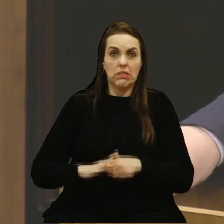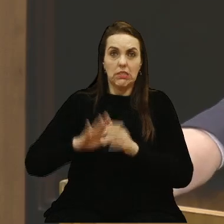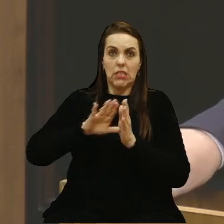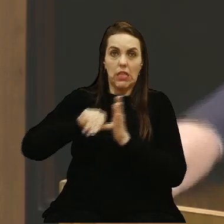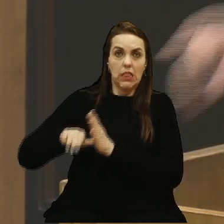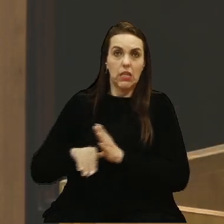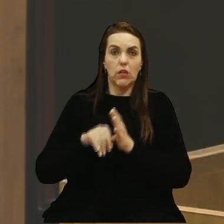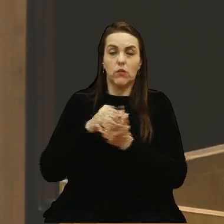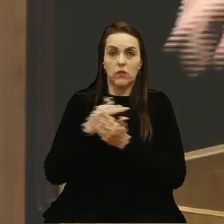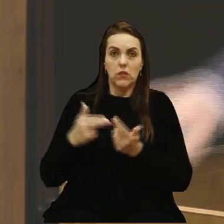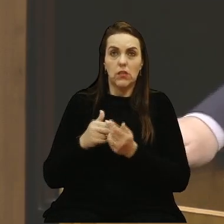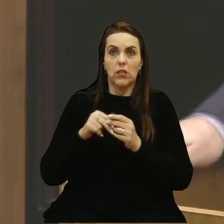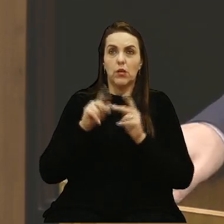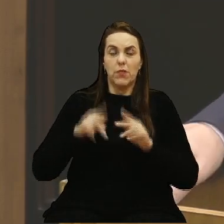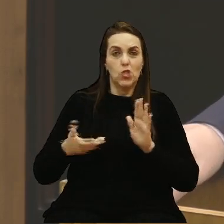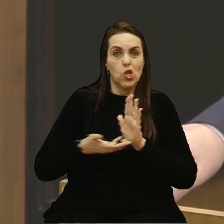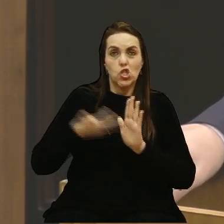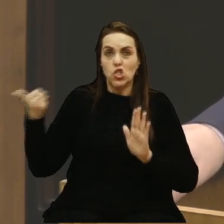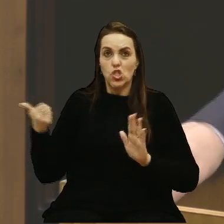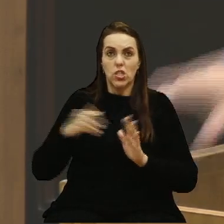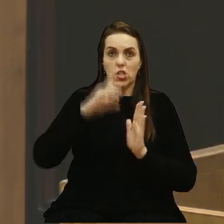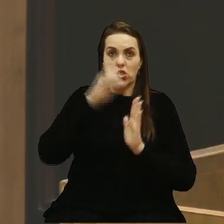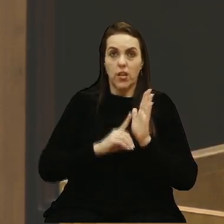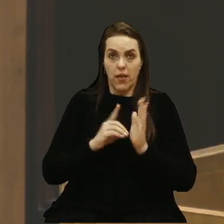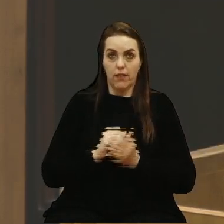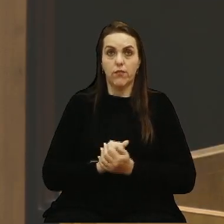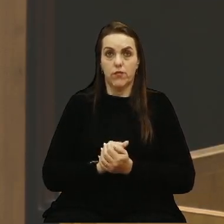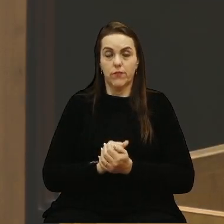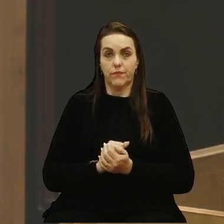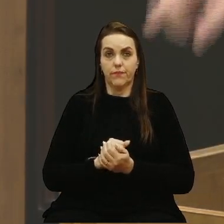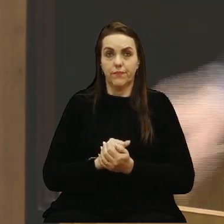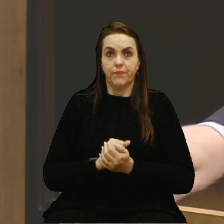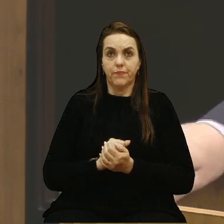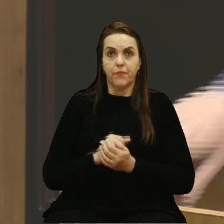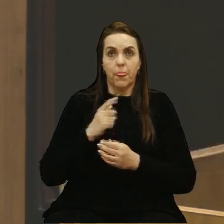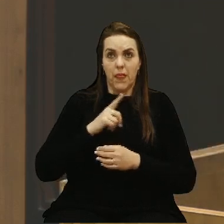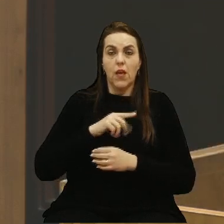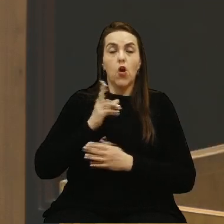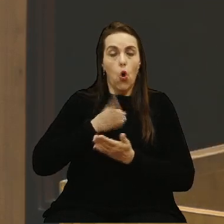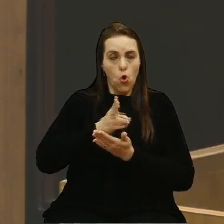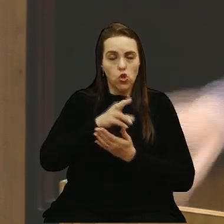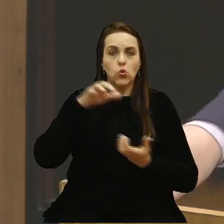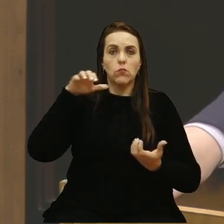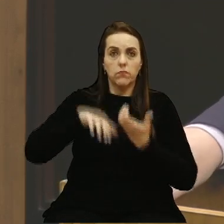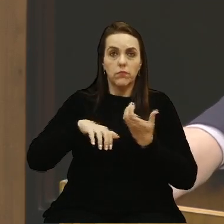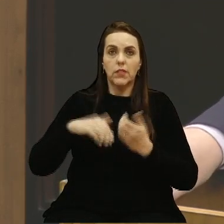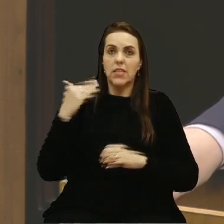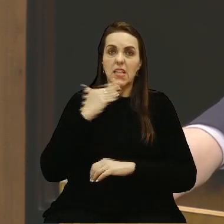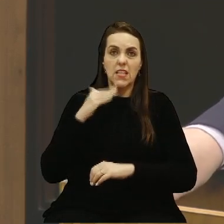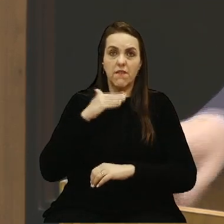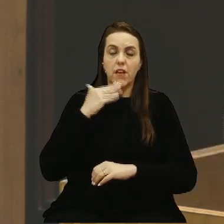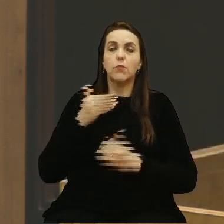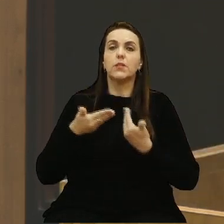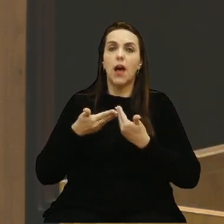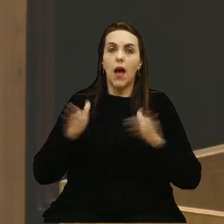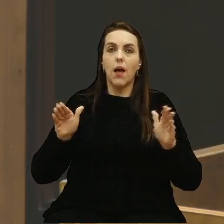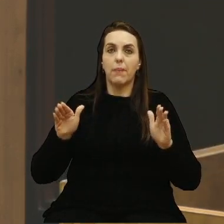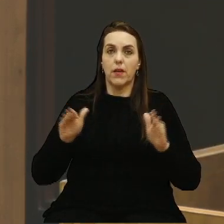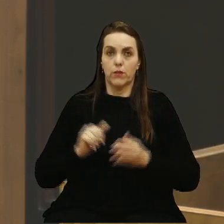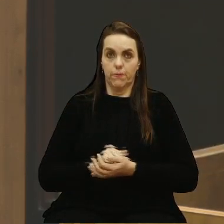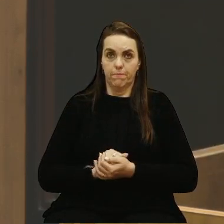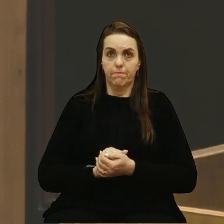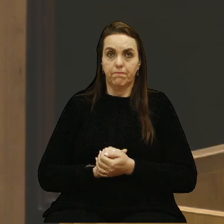ladrão, de tirador de direito, vereador Edson. Seguimos com ele, com todos esses defeitos, aberto.